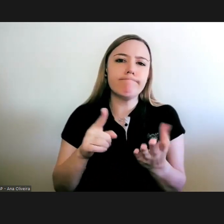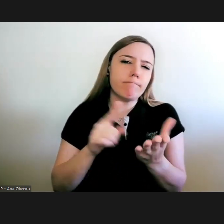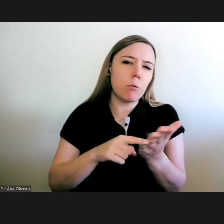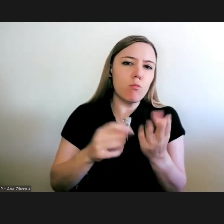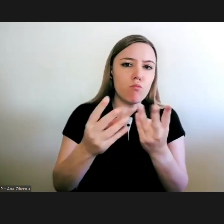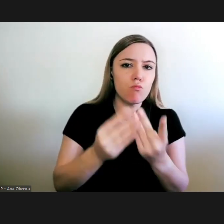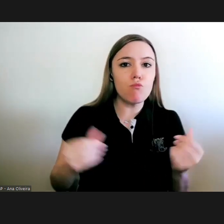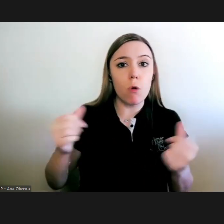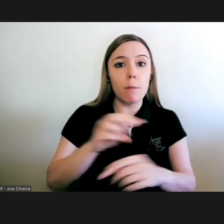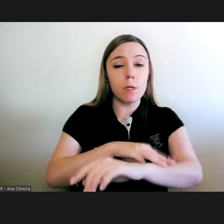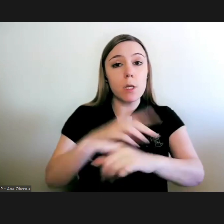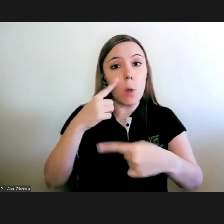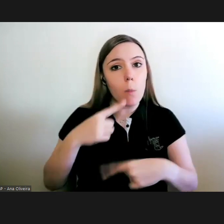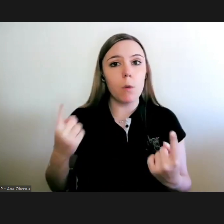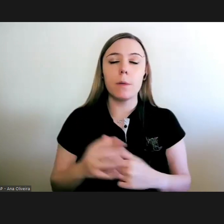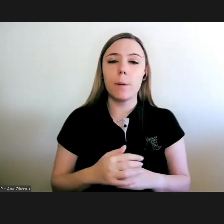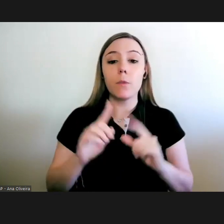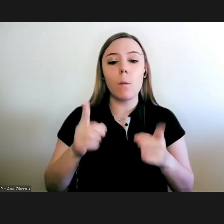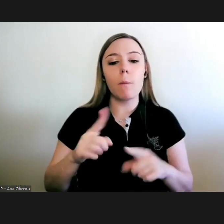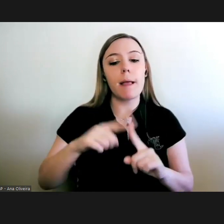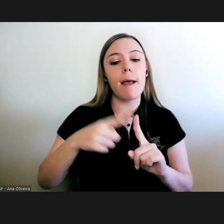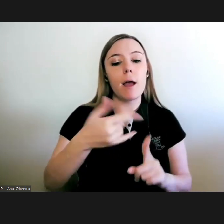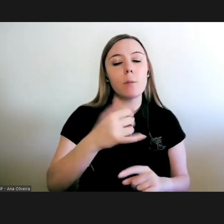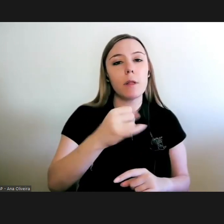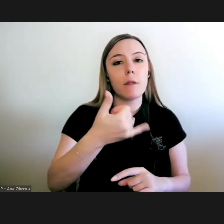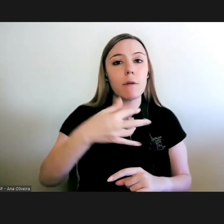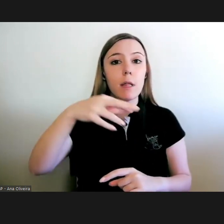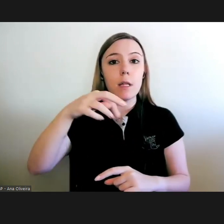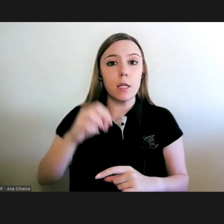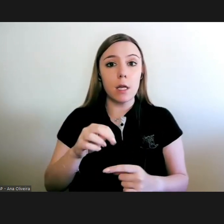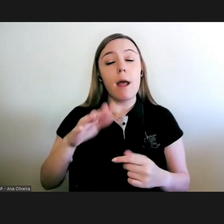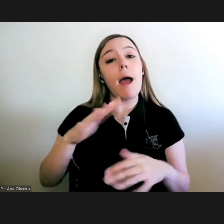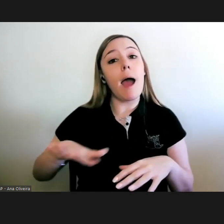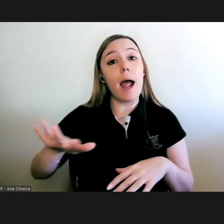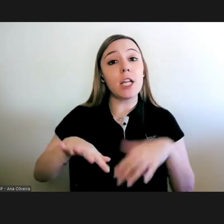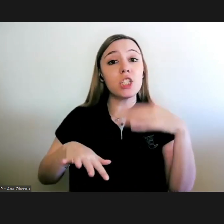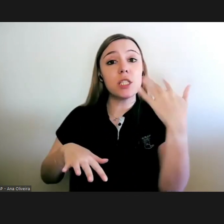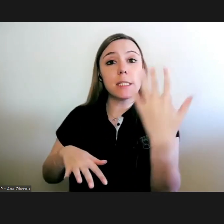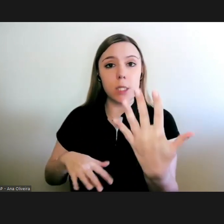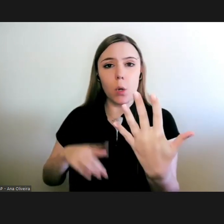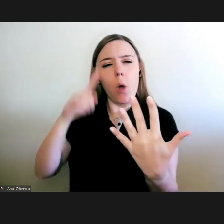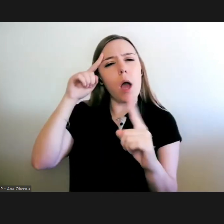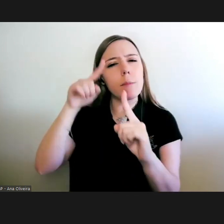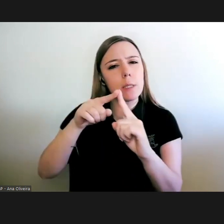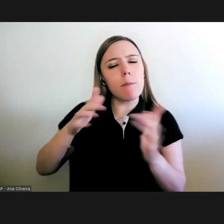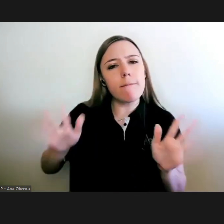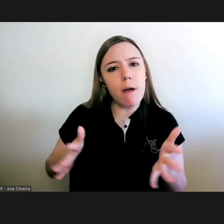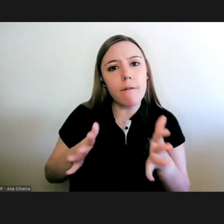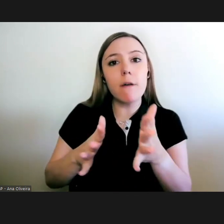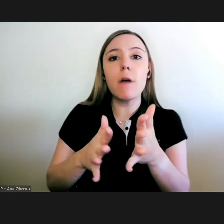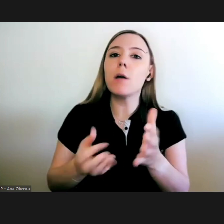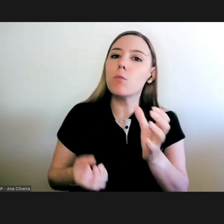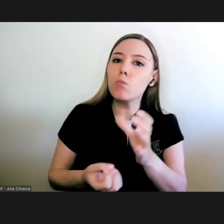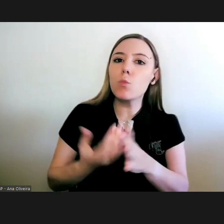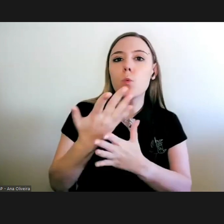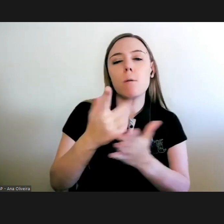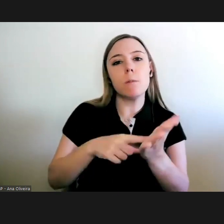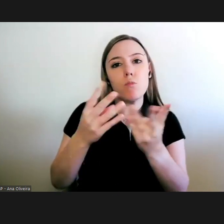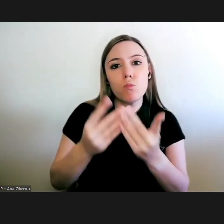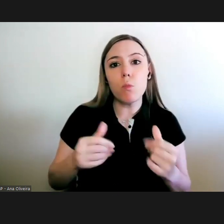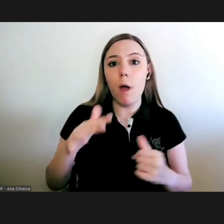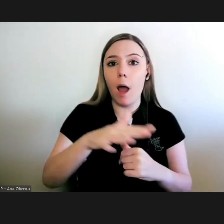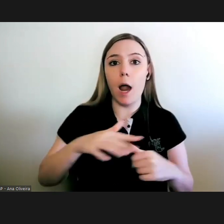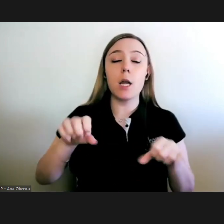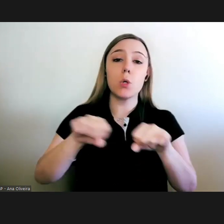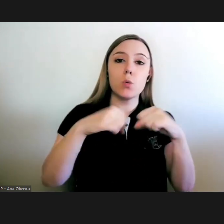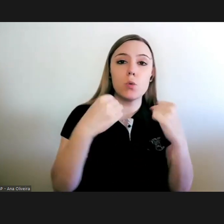em 2023, este programa, estruturado em 5 eixos, visa contribuir para a promoção da sustentabilidade nas suas dimensões